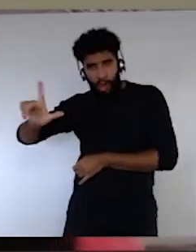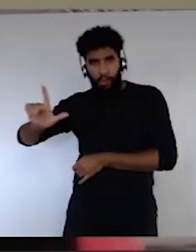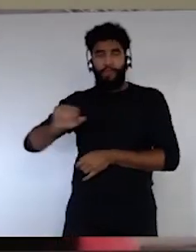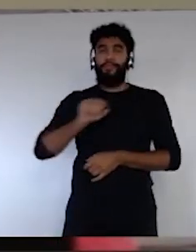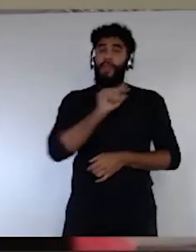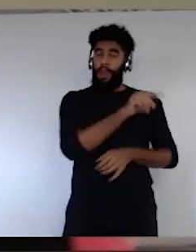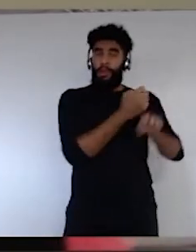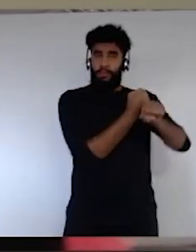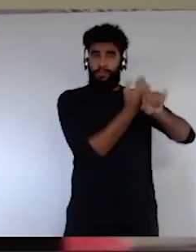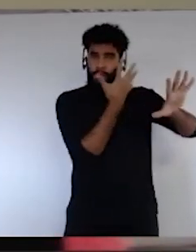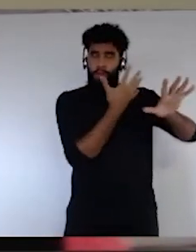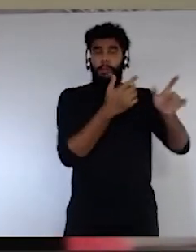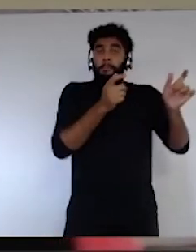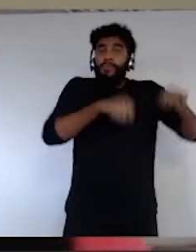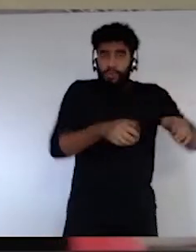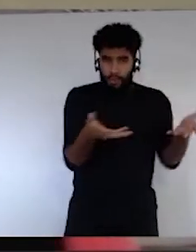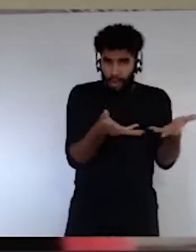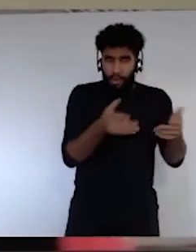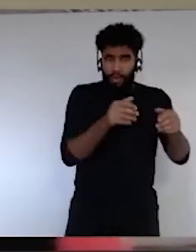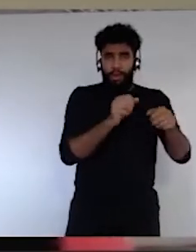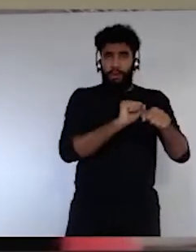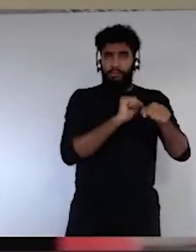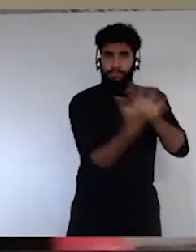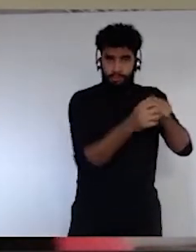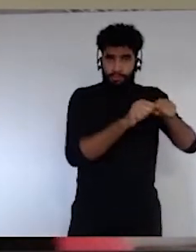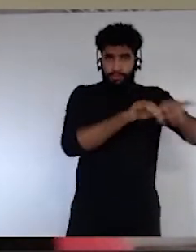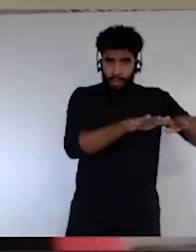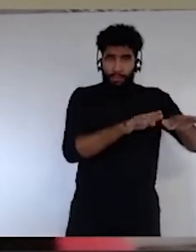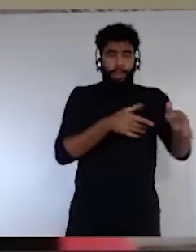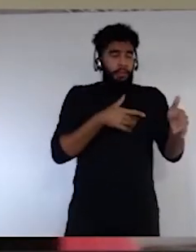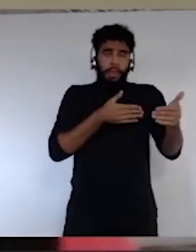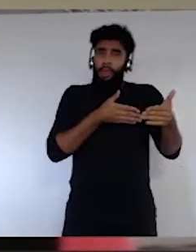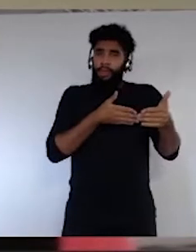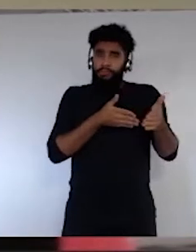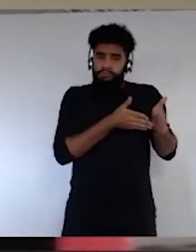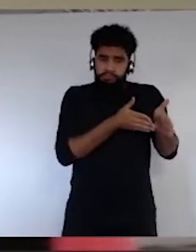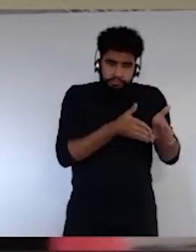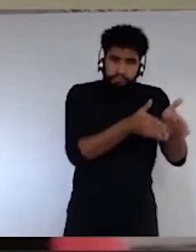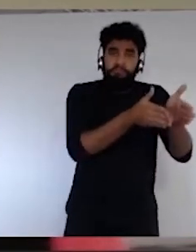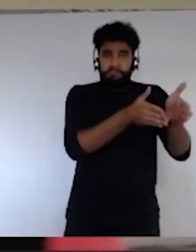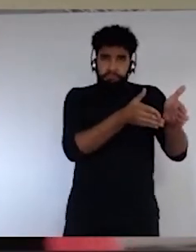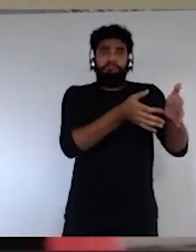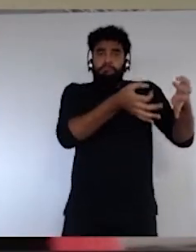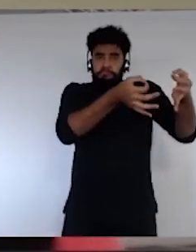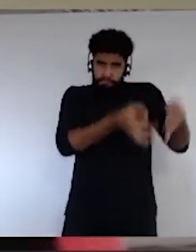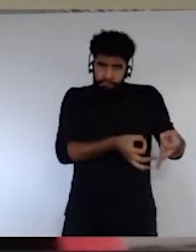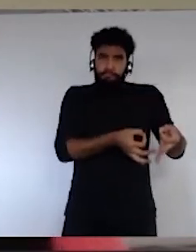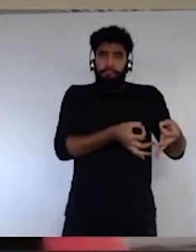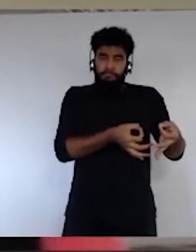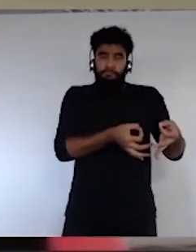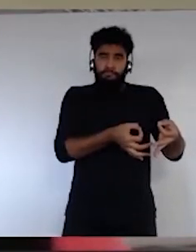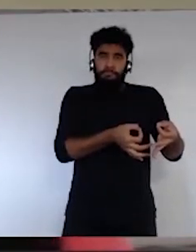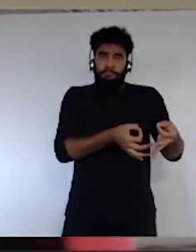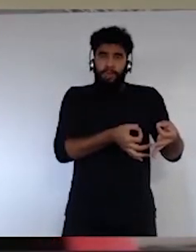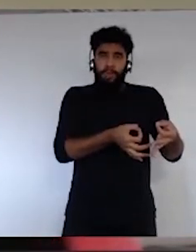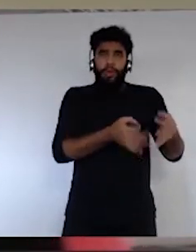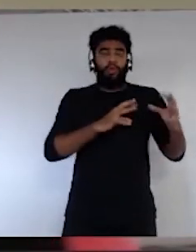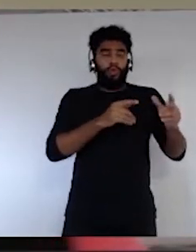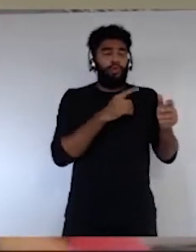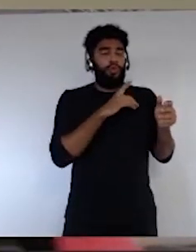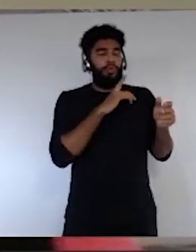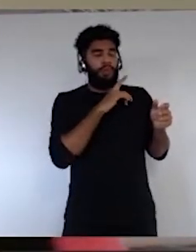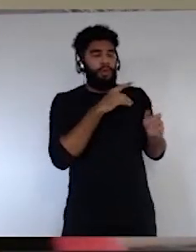também estabelecido agora na pandemia, está caminhando com a devida